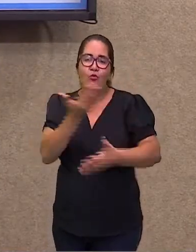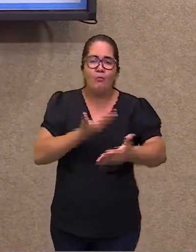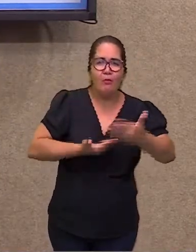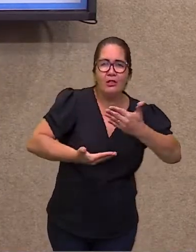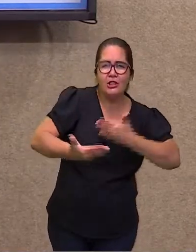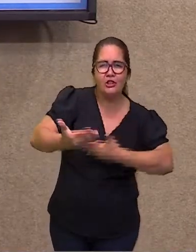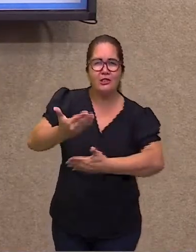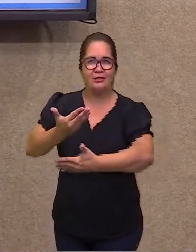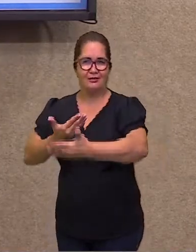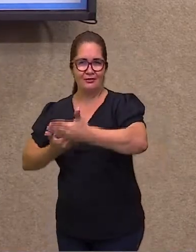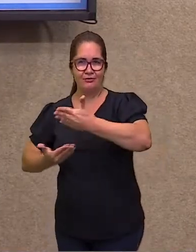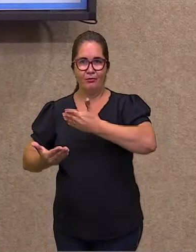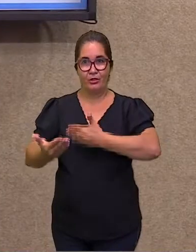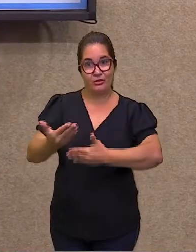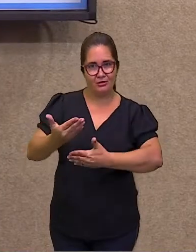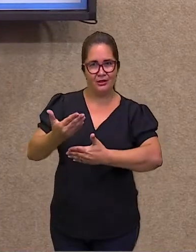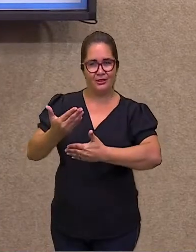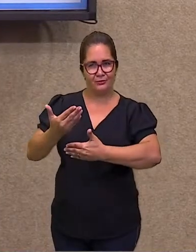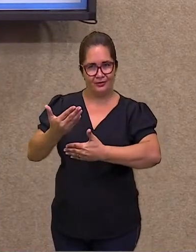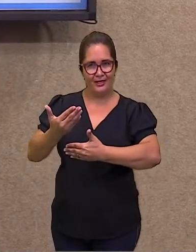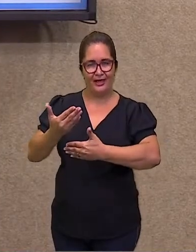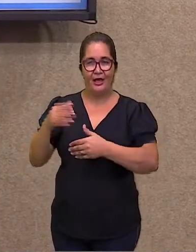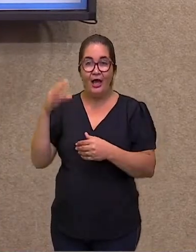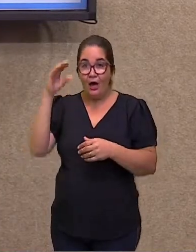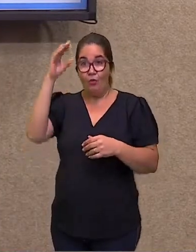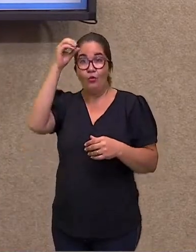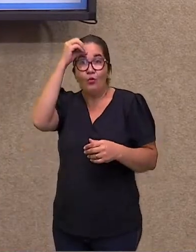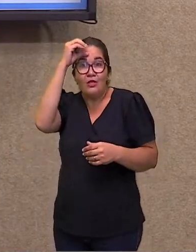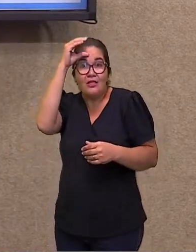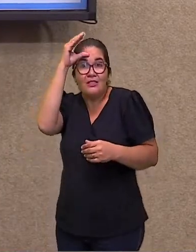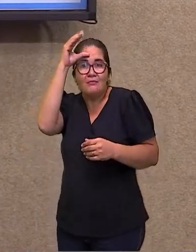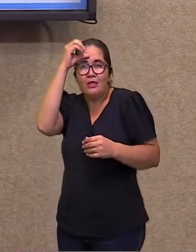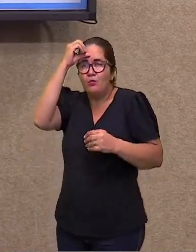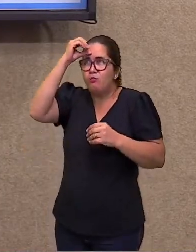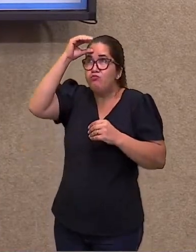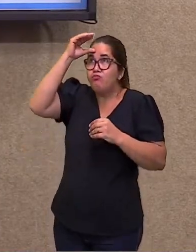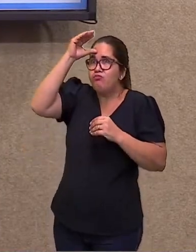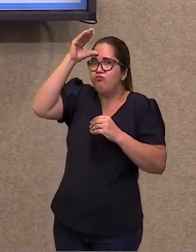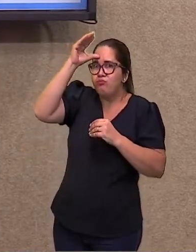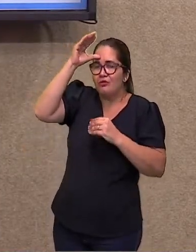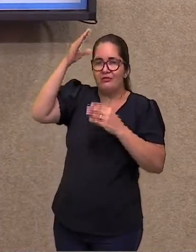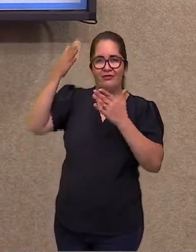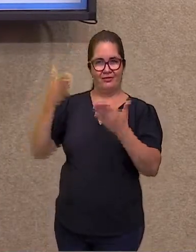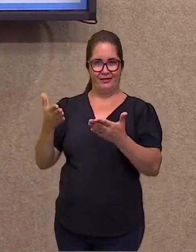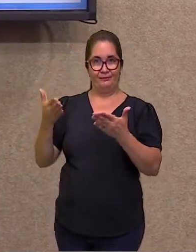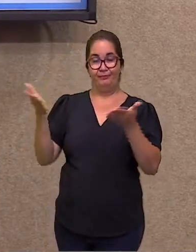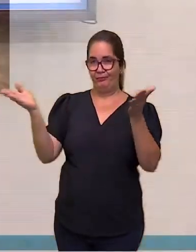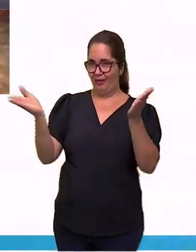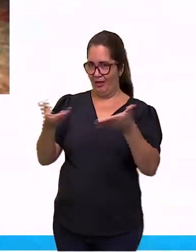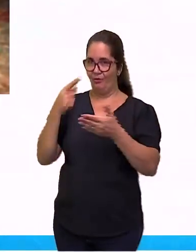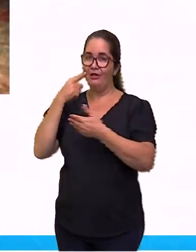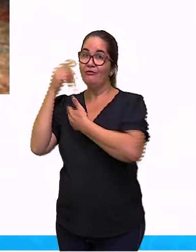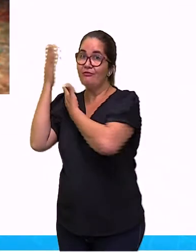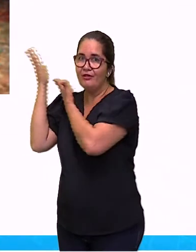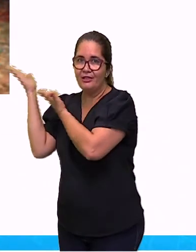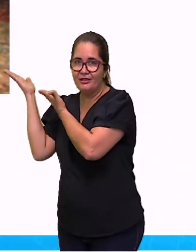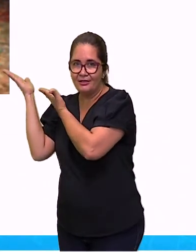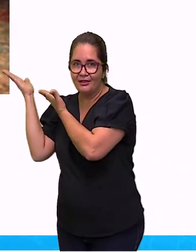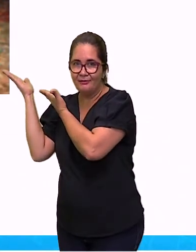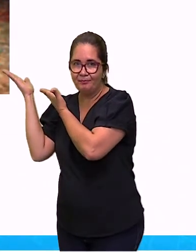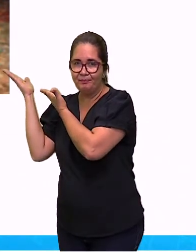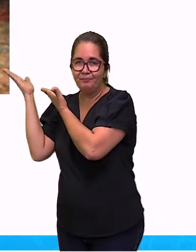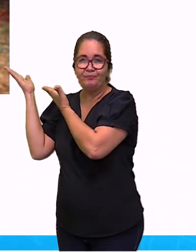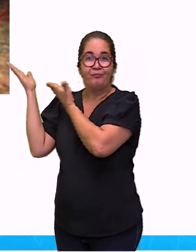com ele. Agora, eu trouxe essa imagem para vocês e quero falar um pouquinho sobre ela.